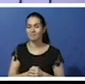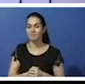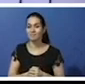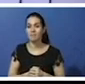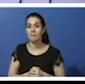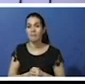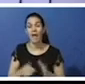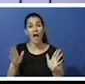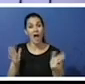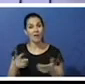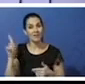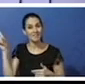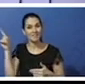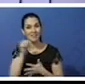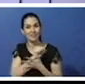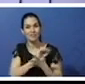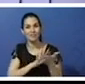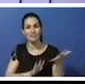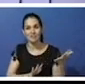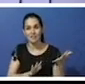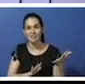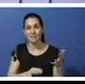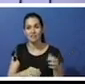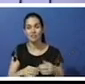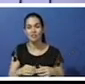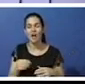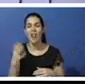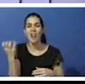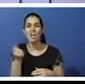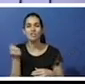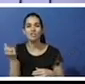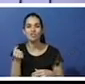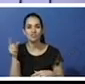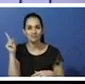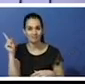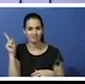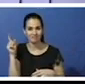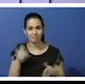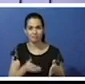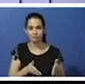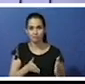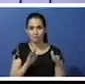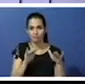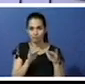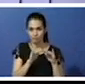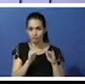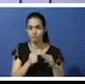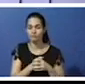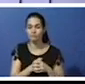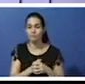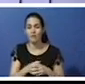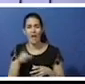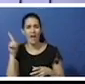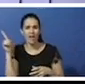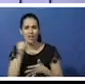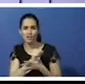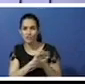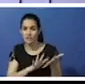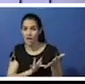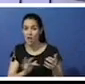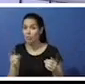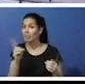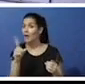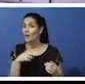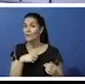aqui nós temos as atividades das caixinhas de leite lá na página 33. Aqui nesse exercício, gente,